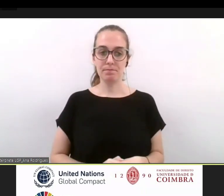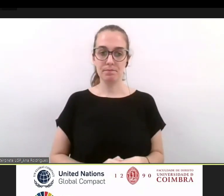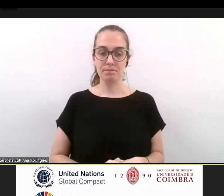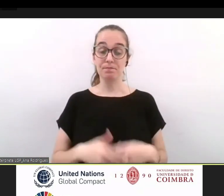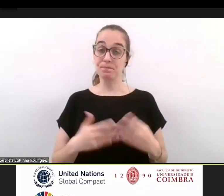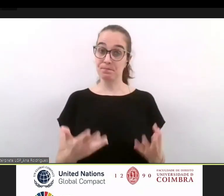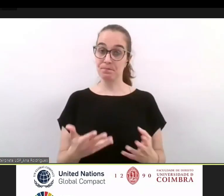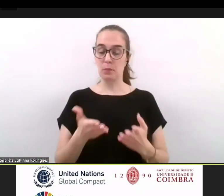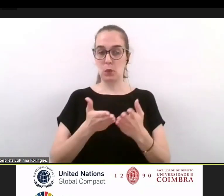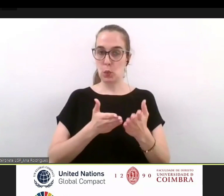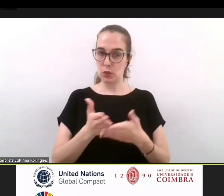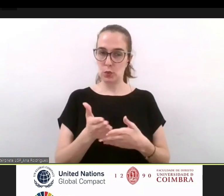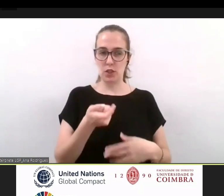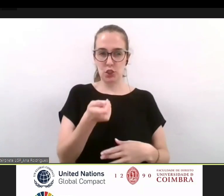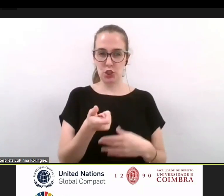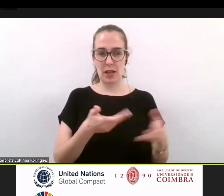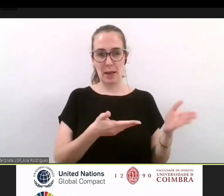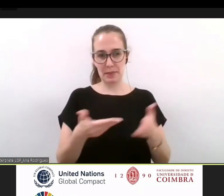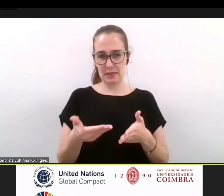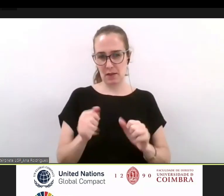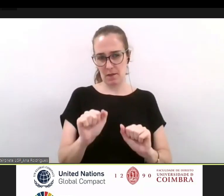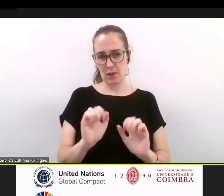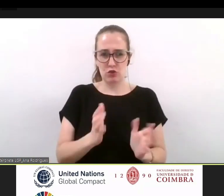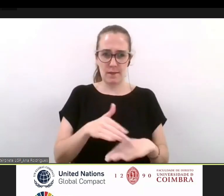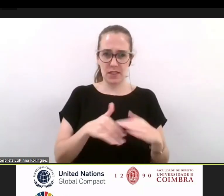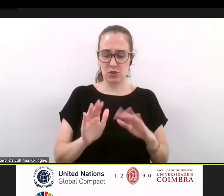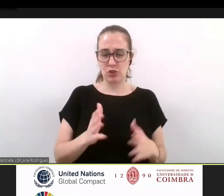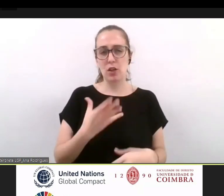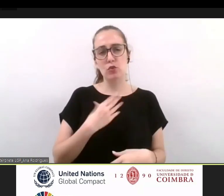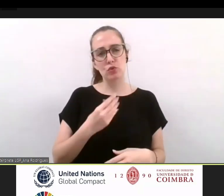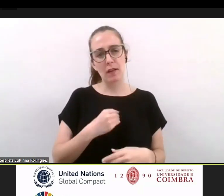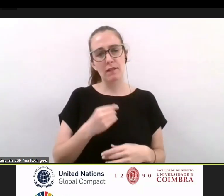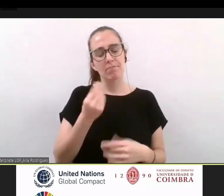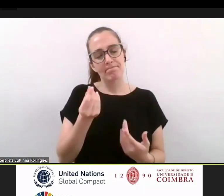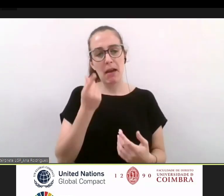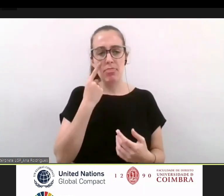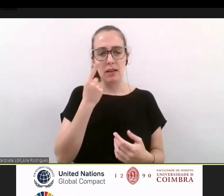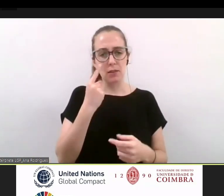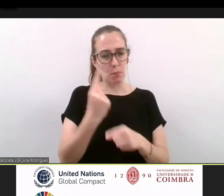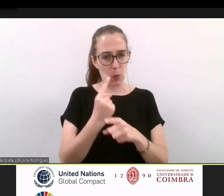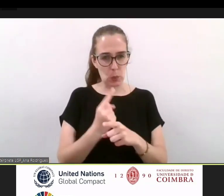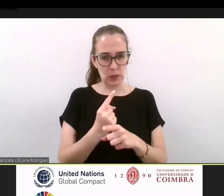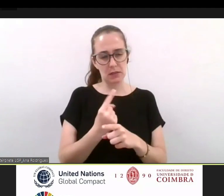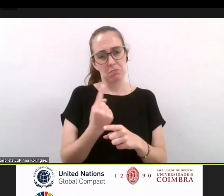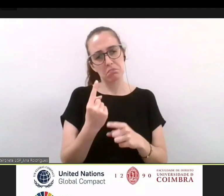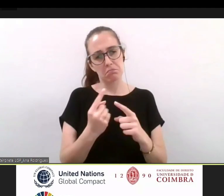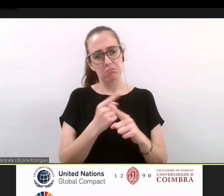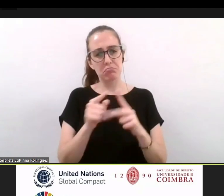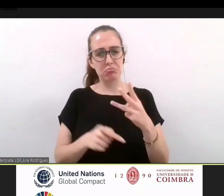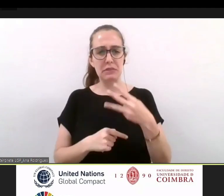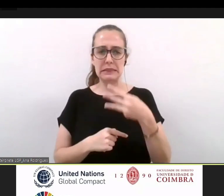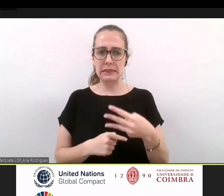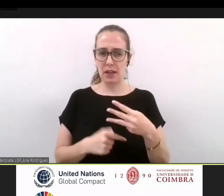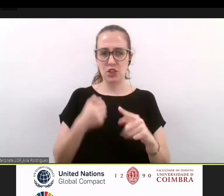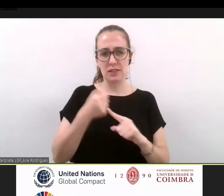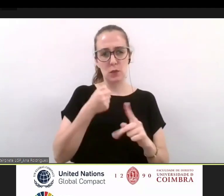dando continuidade à apresentação e introdução que foi feita aqui, queria chamar a atenção para 3 desafios